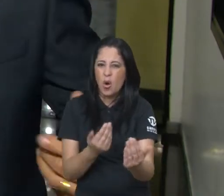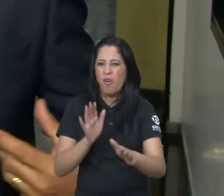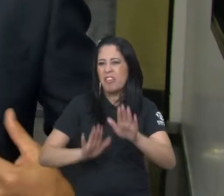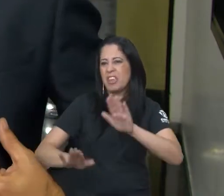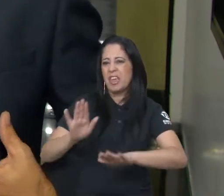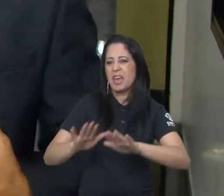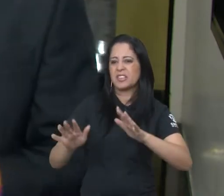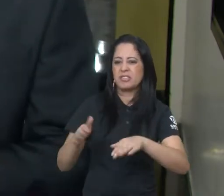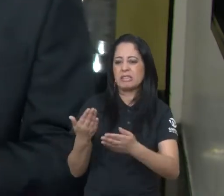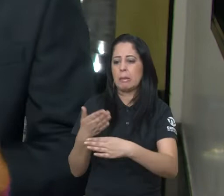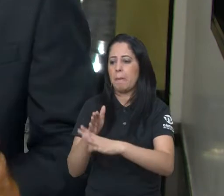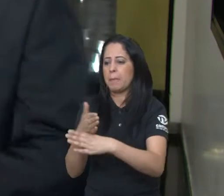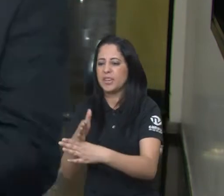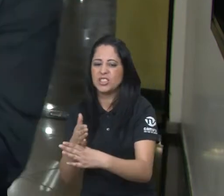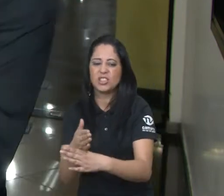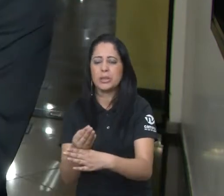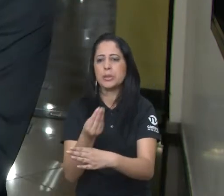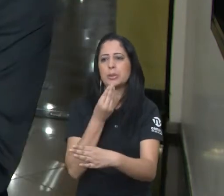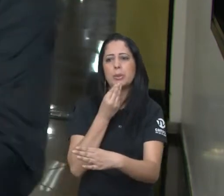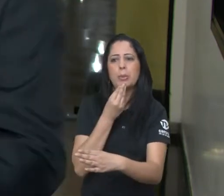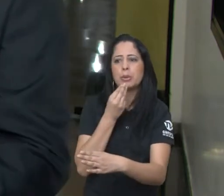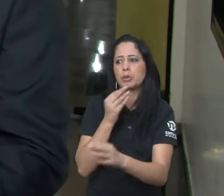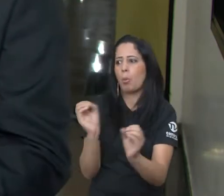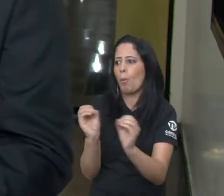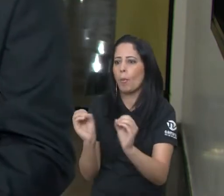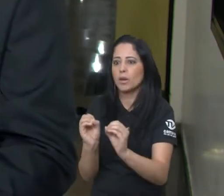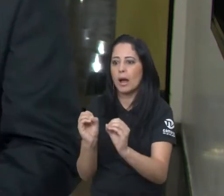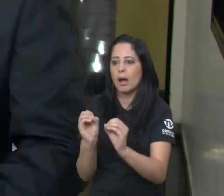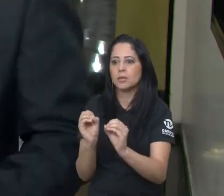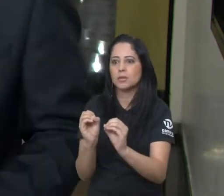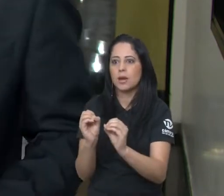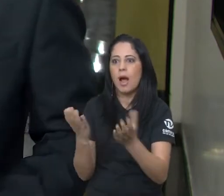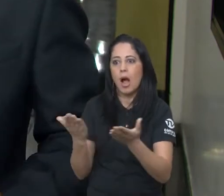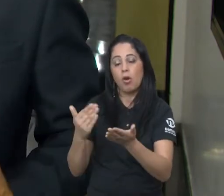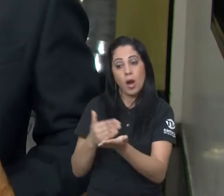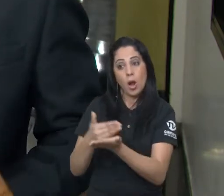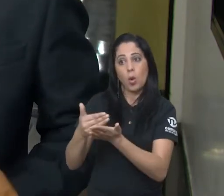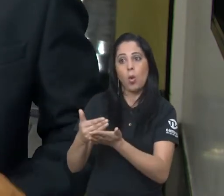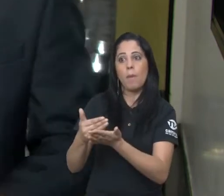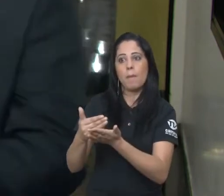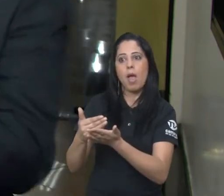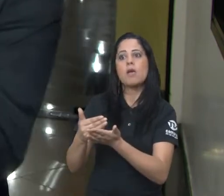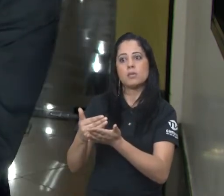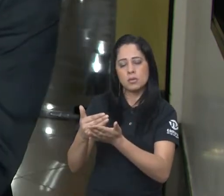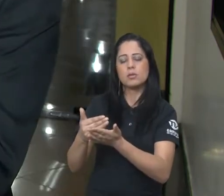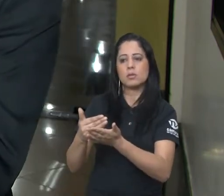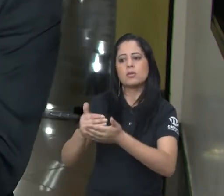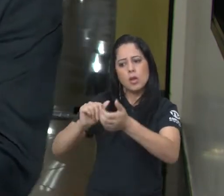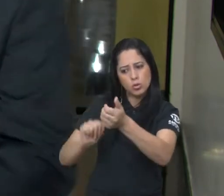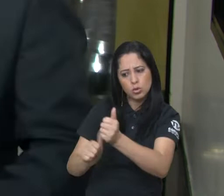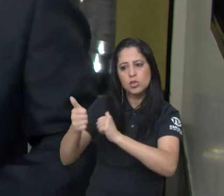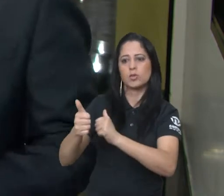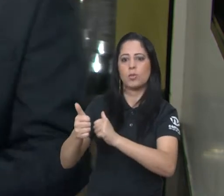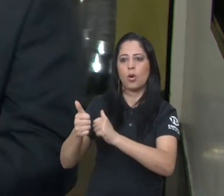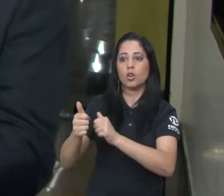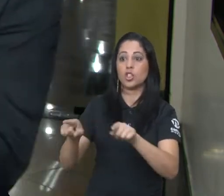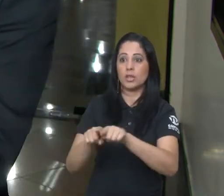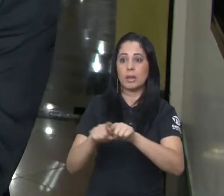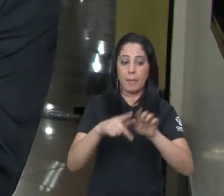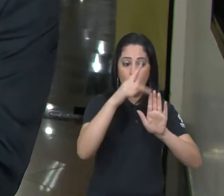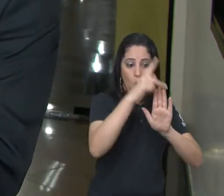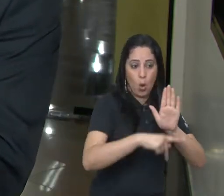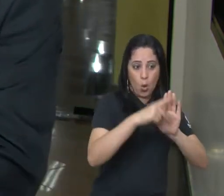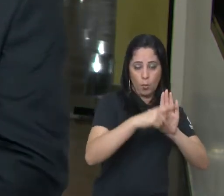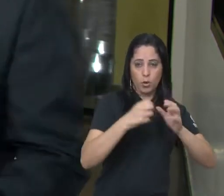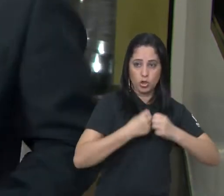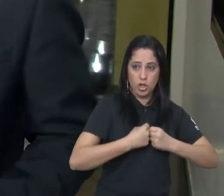crianças, jovens, que às vezes estão na periferia, que não têm oportunidade, que eles possam praticar atividades, serem vistos